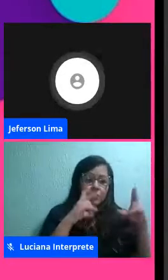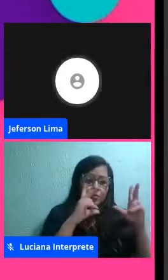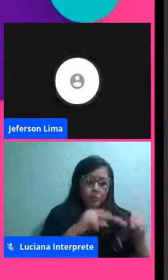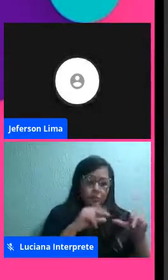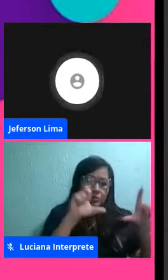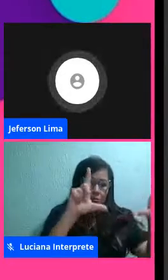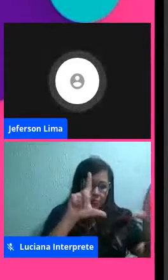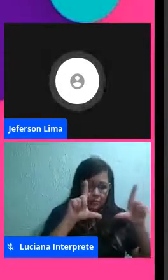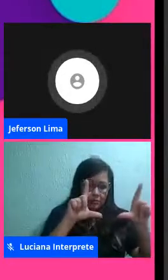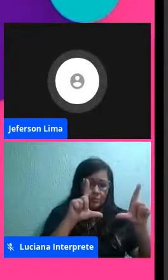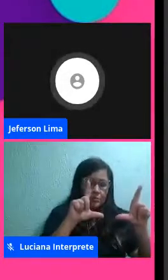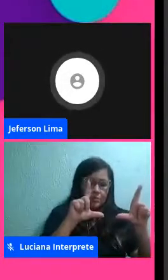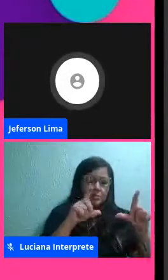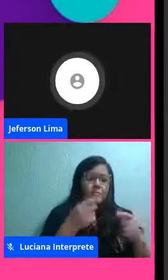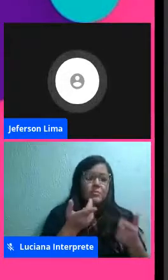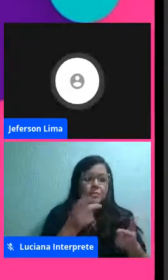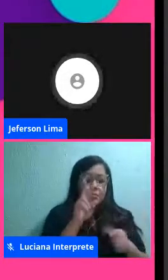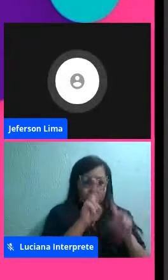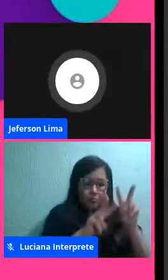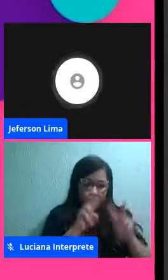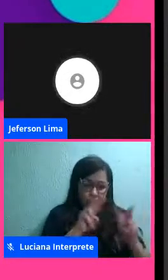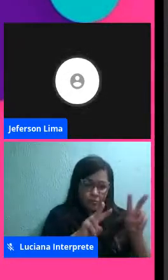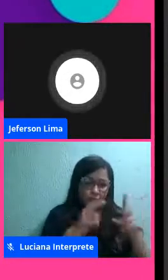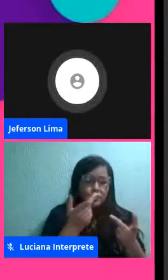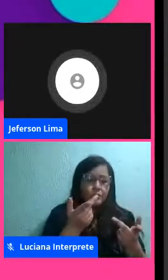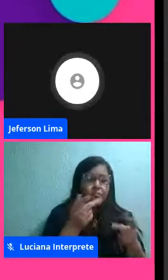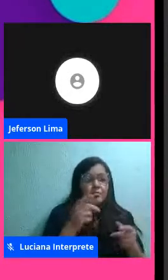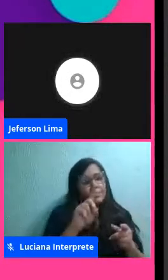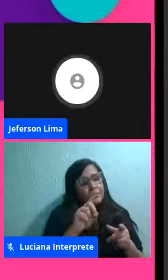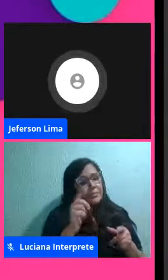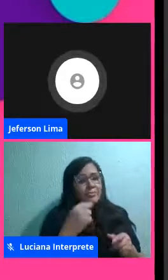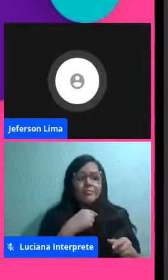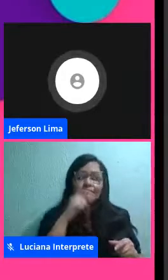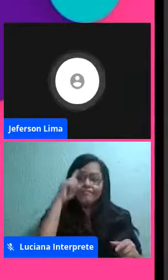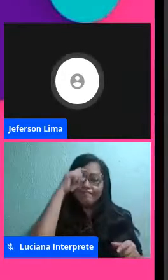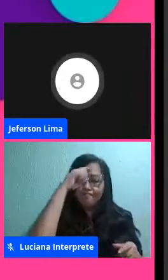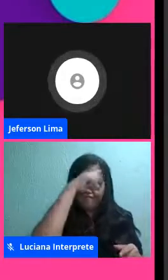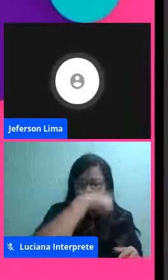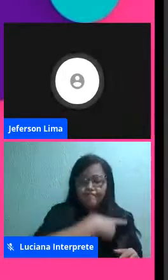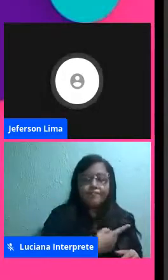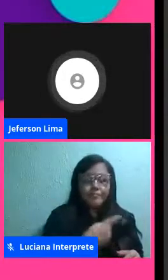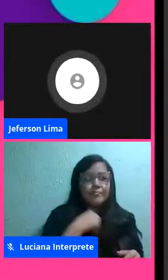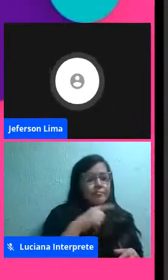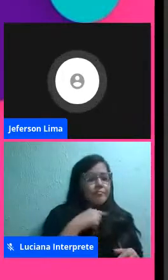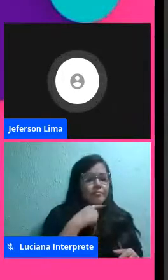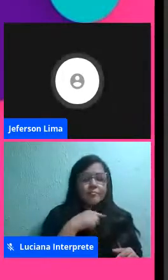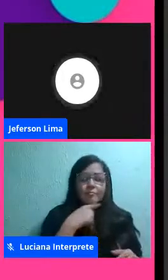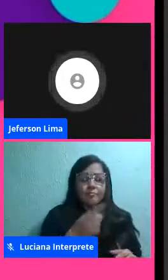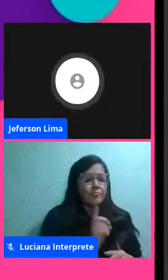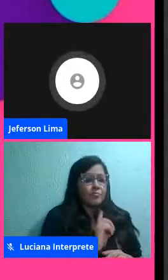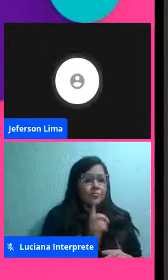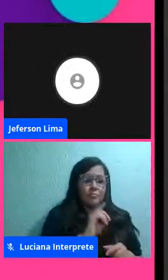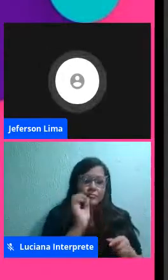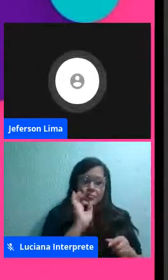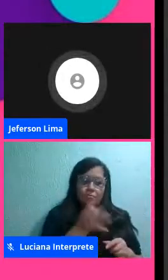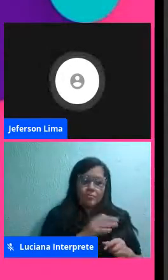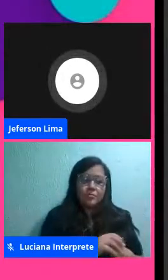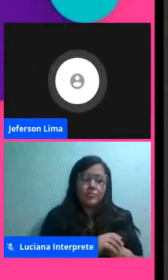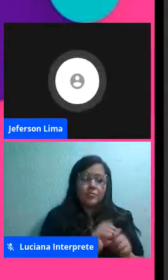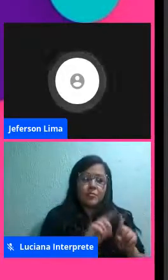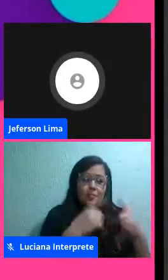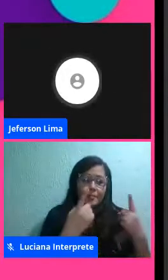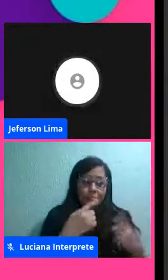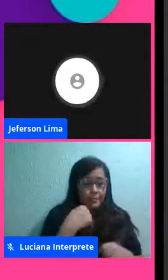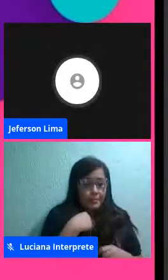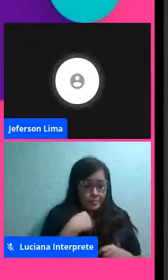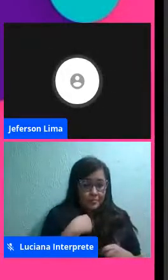complete. Ah, ele criou nosso ambiente aqui em Node 8. Isso é bom. Nesse caso daqui, galera, como minha conta já é mais antiga, eu não precisaria